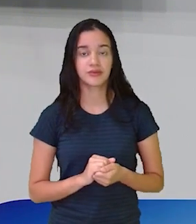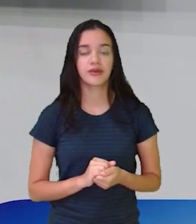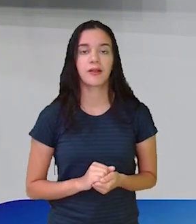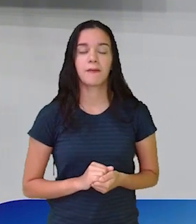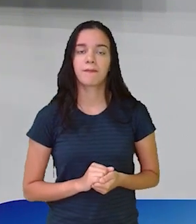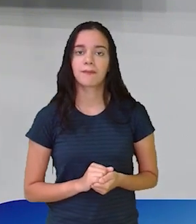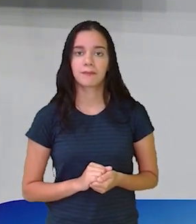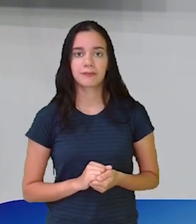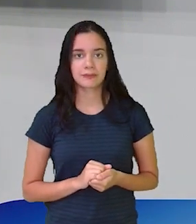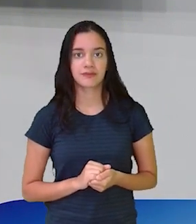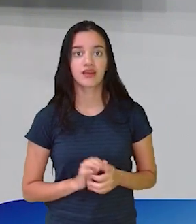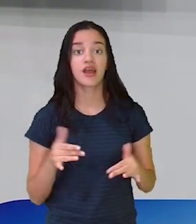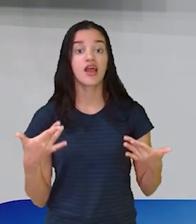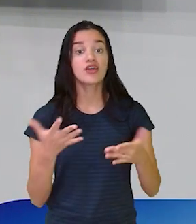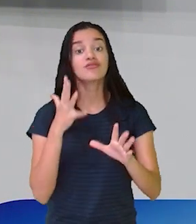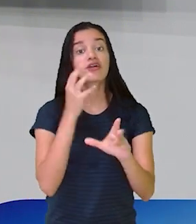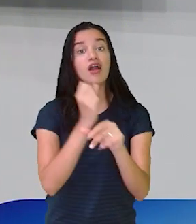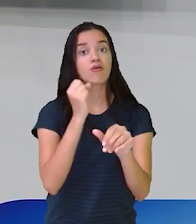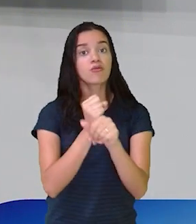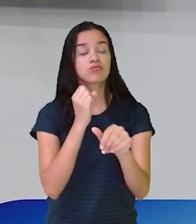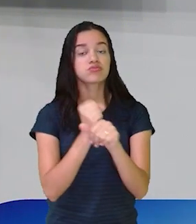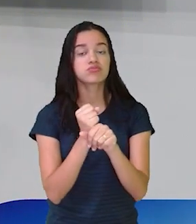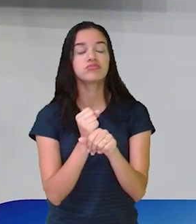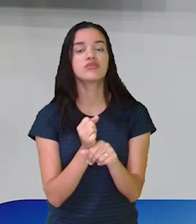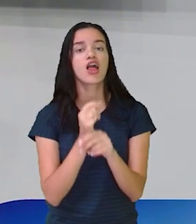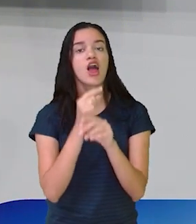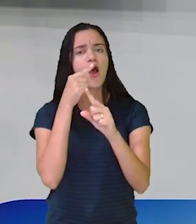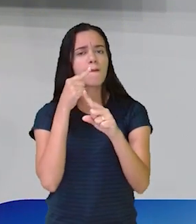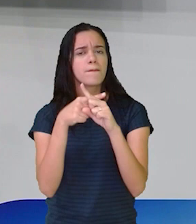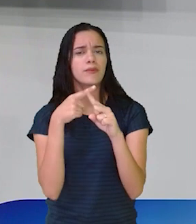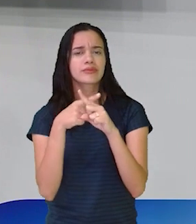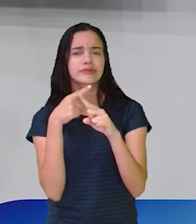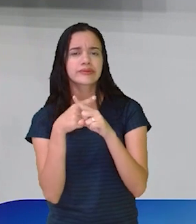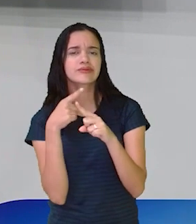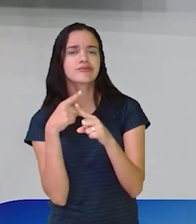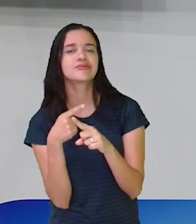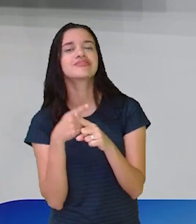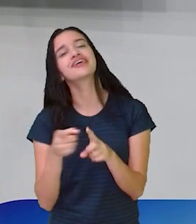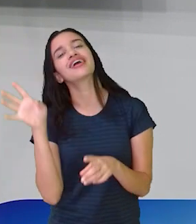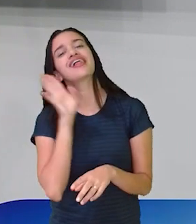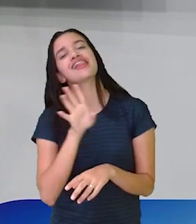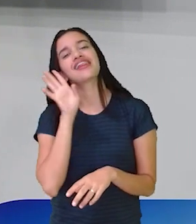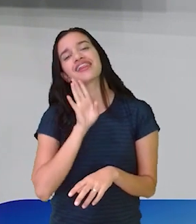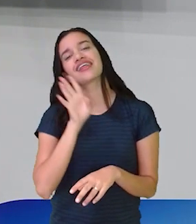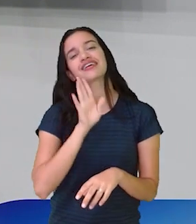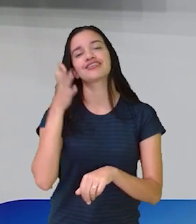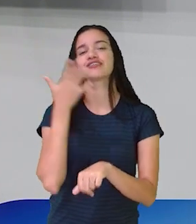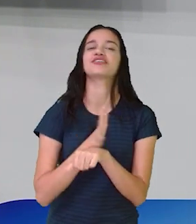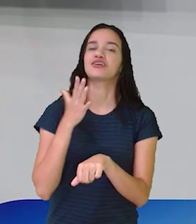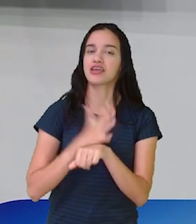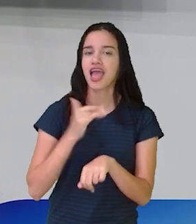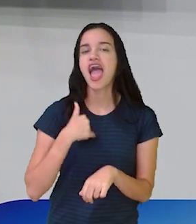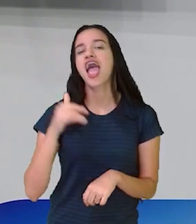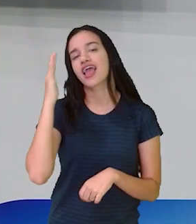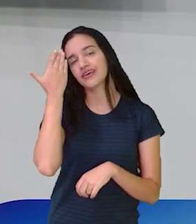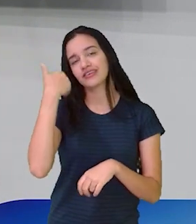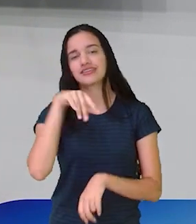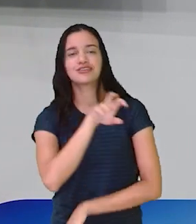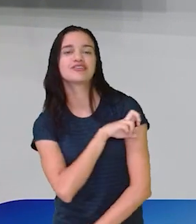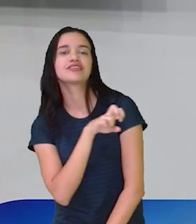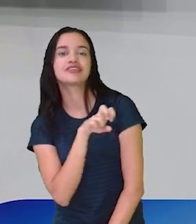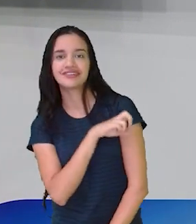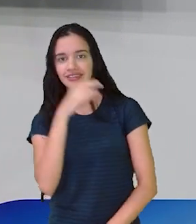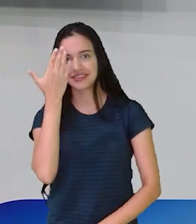largura. Tchau. Fez o cálculo, fez aquela multiplicação gostosa de fazer, porque eu sei que o 5º ano